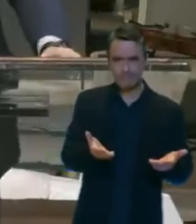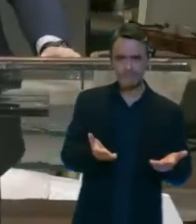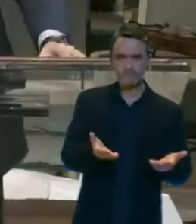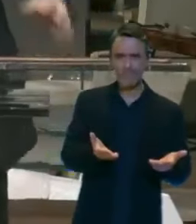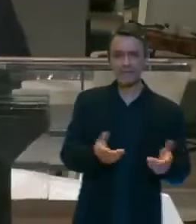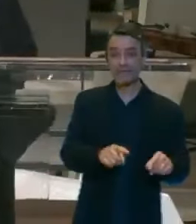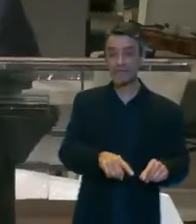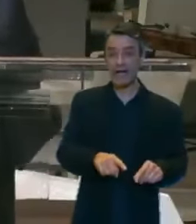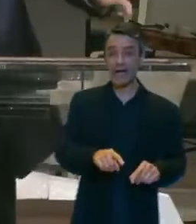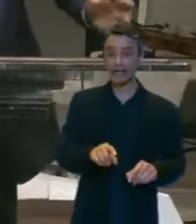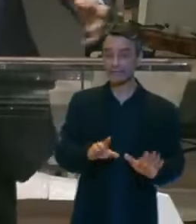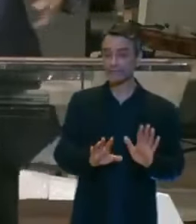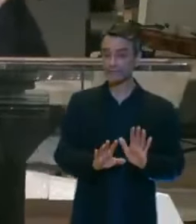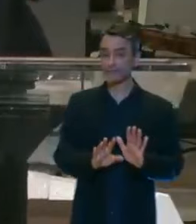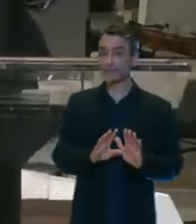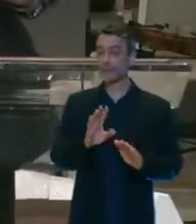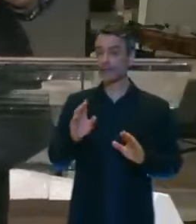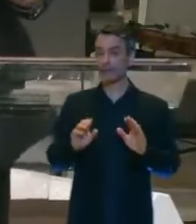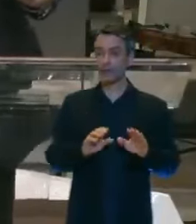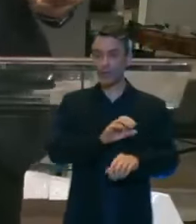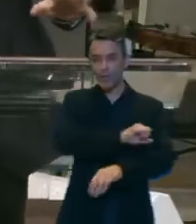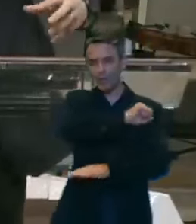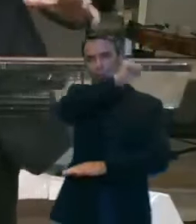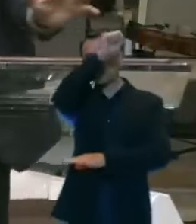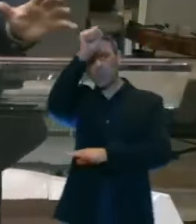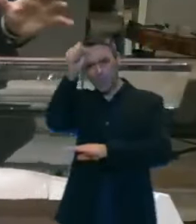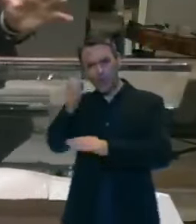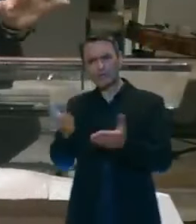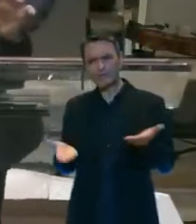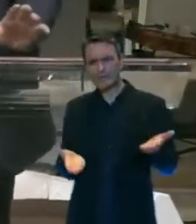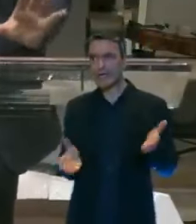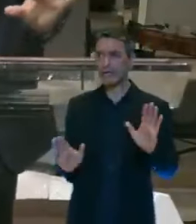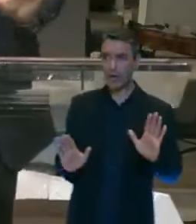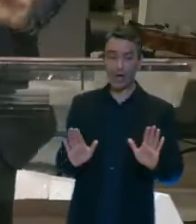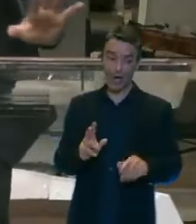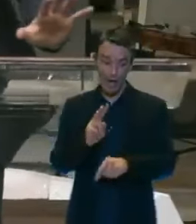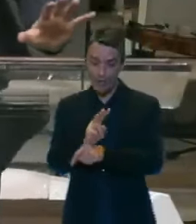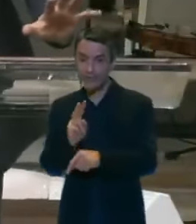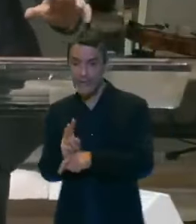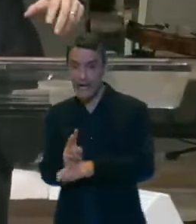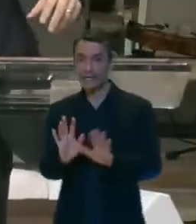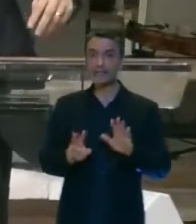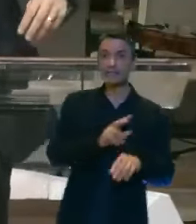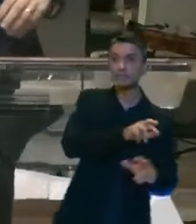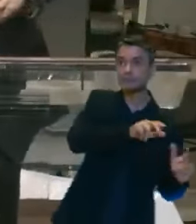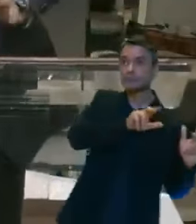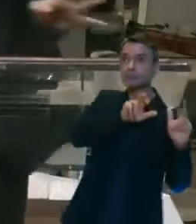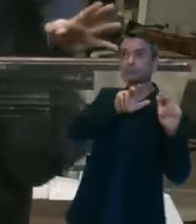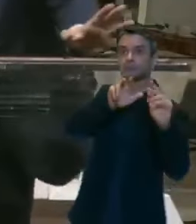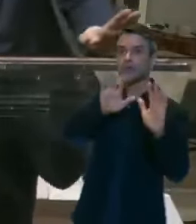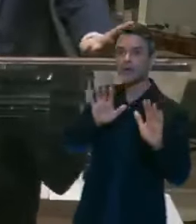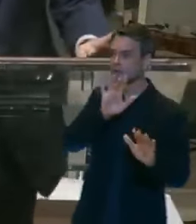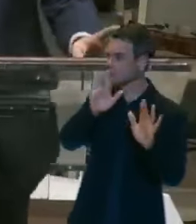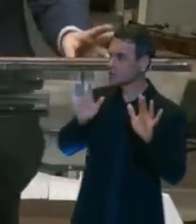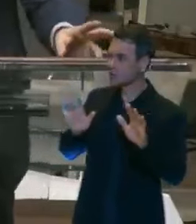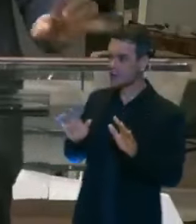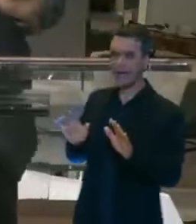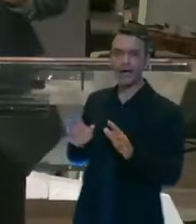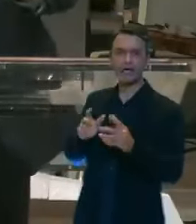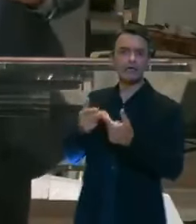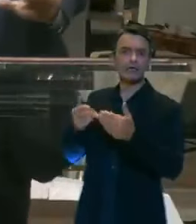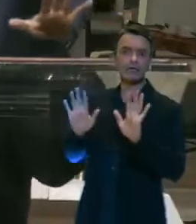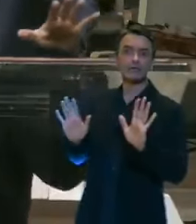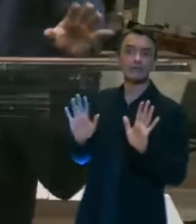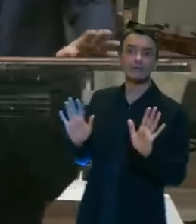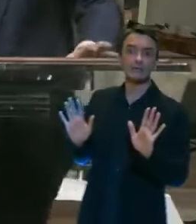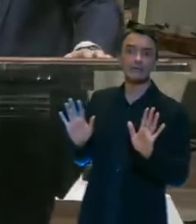Sinai. Marque ao redor do monte limites para o povo, dizendo: tomem cuidado para não subir o monte, nem tocar a sua extremidade. Todo